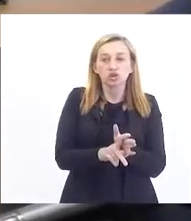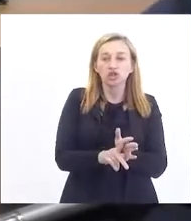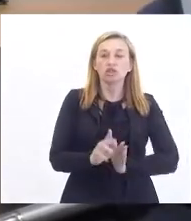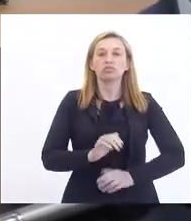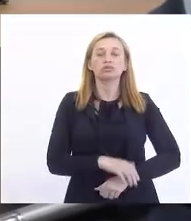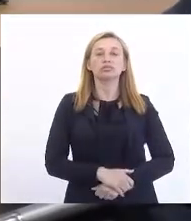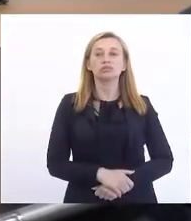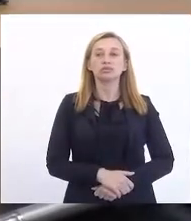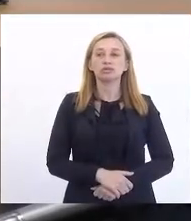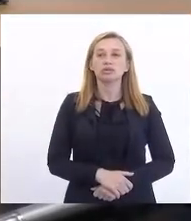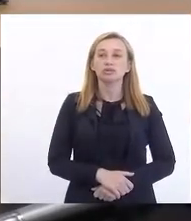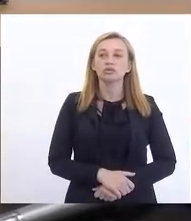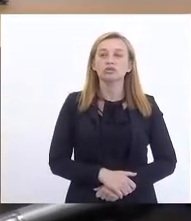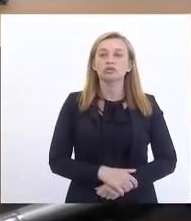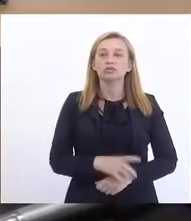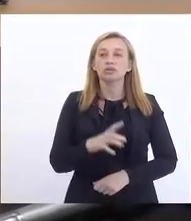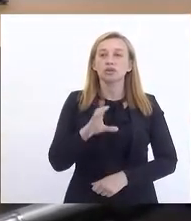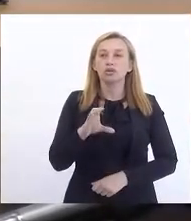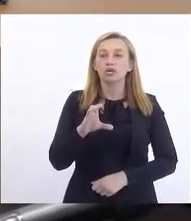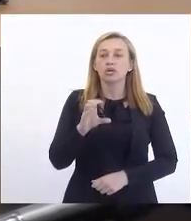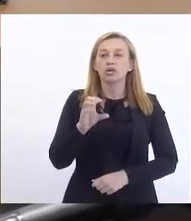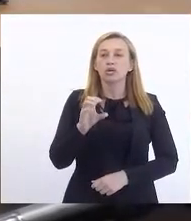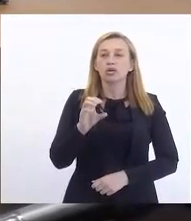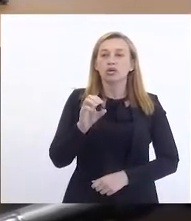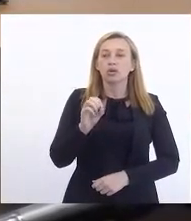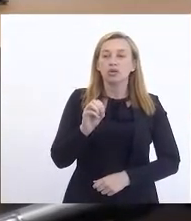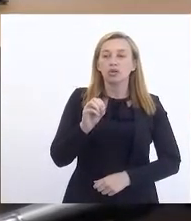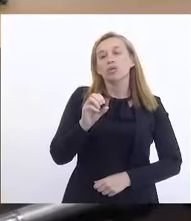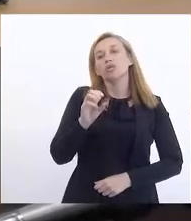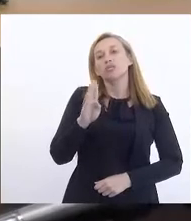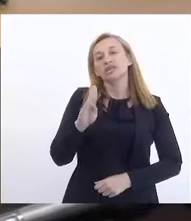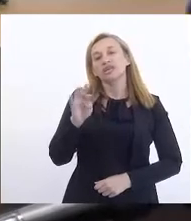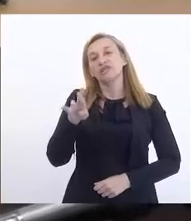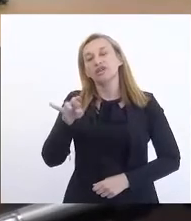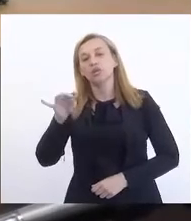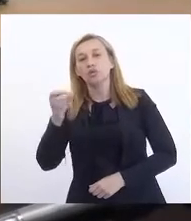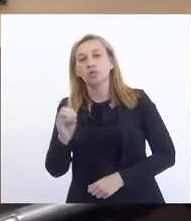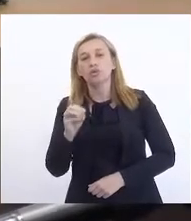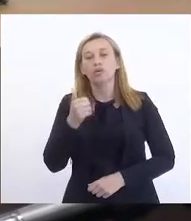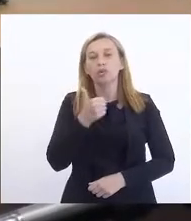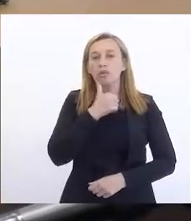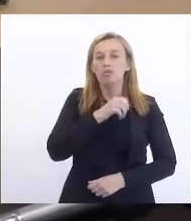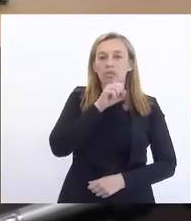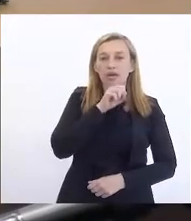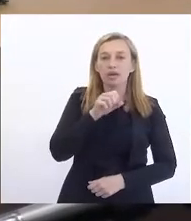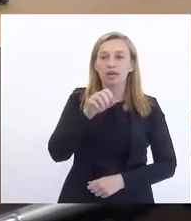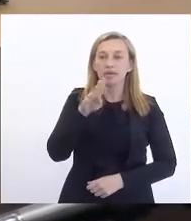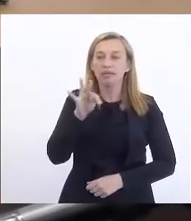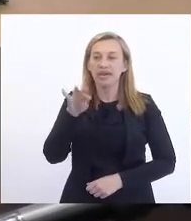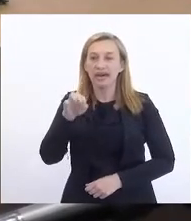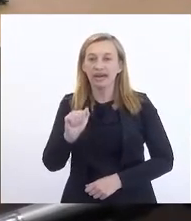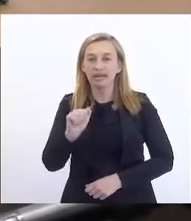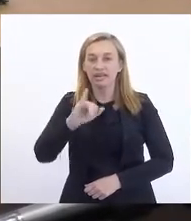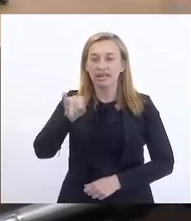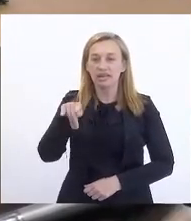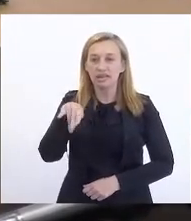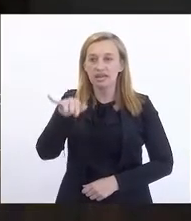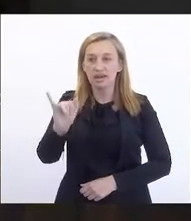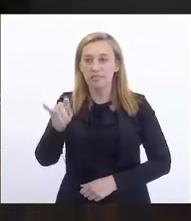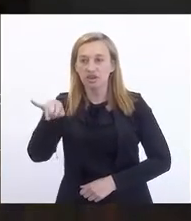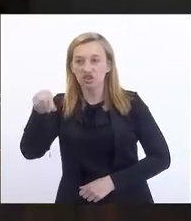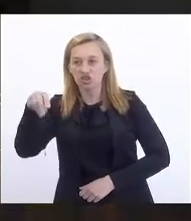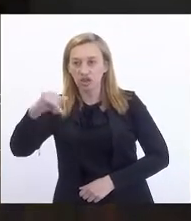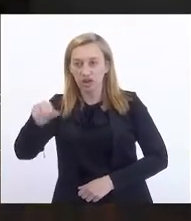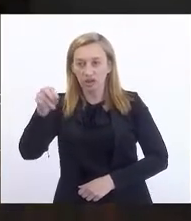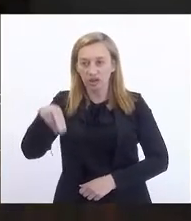institui o Observatório Mãe Beata de Emanjá sobre racismo religioso no âmbito do Estado do Rio de Janeiro. Muito obrigada, seu presidente. Então, vamos escolher